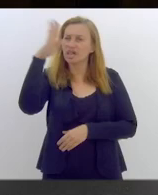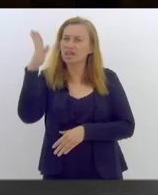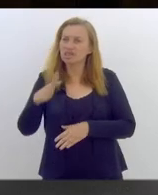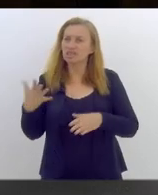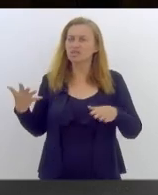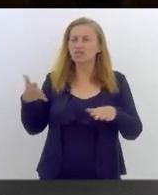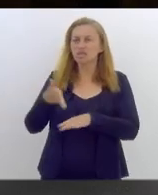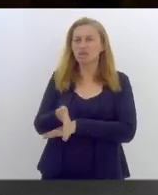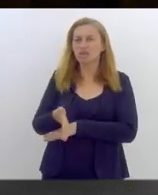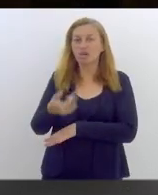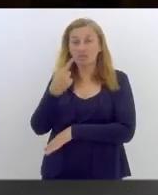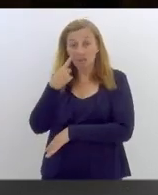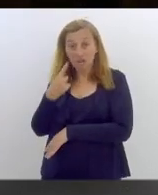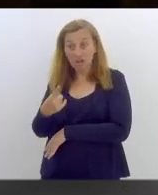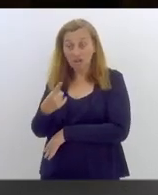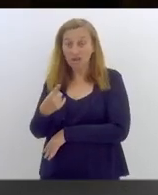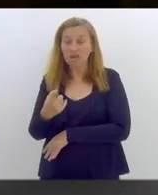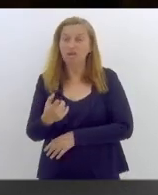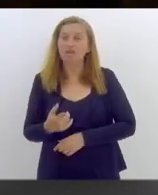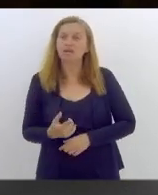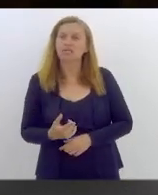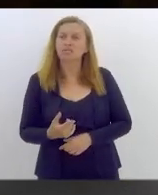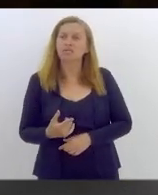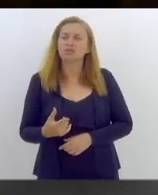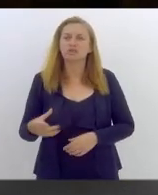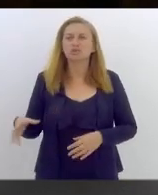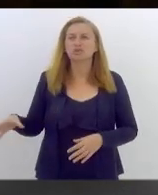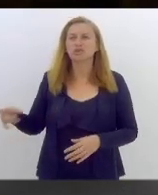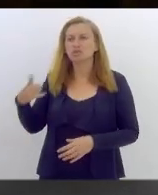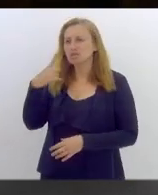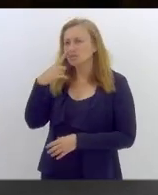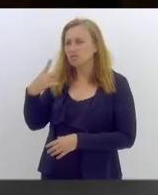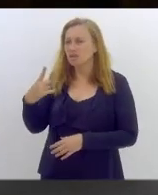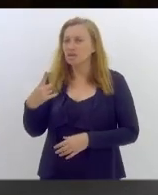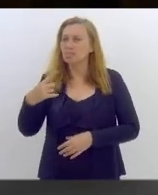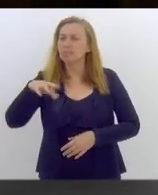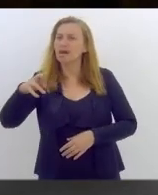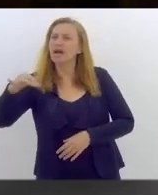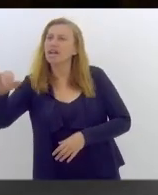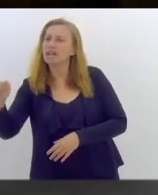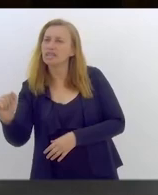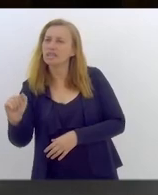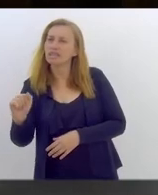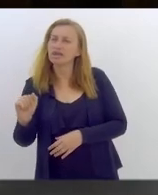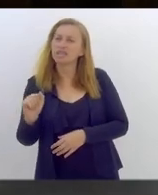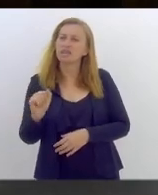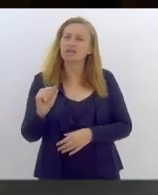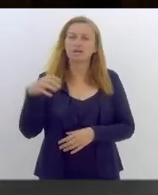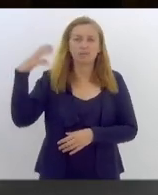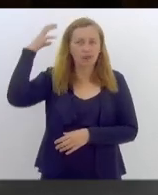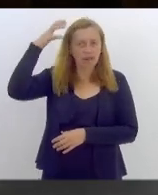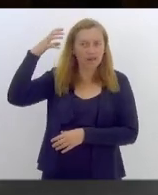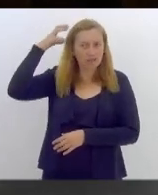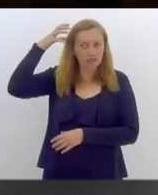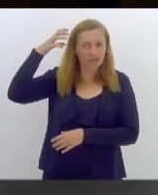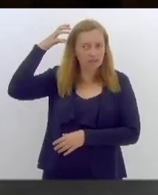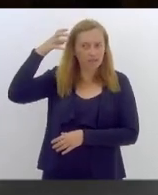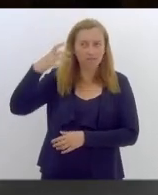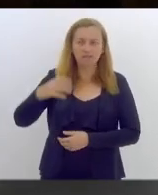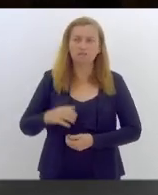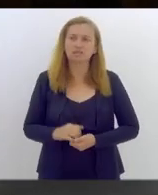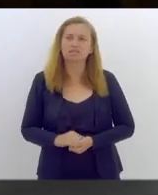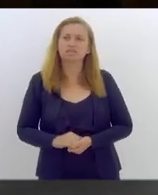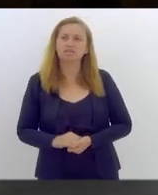chegou a vez de ouvir as Marias Mães, Marielles